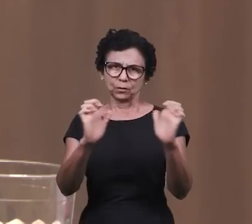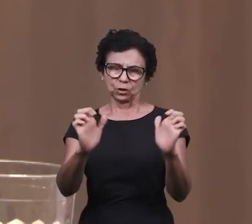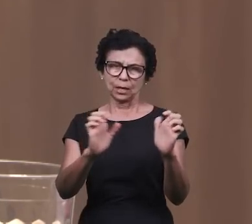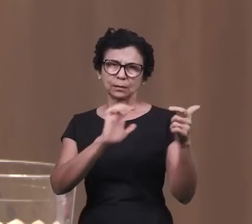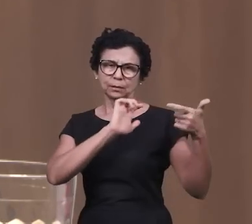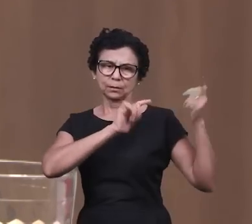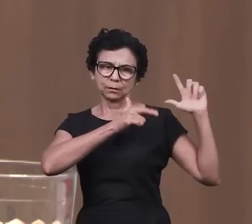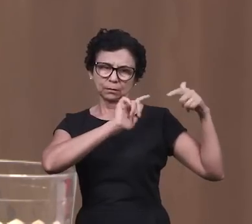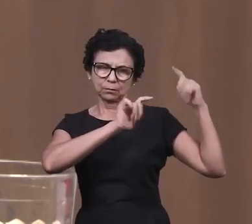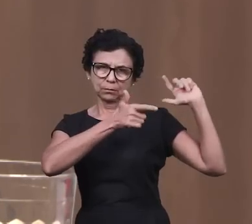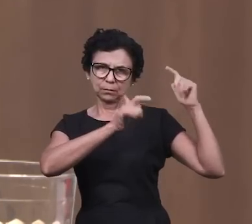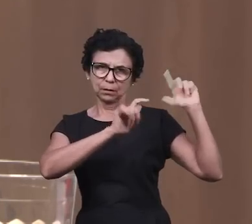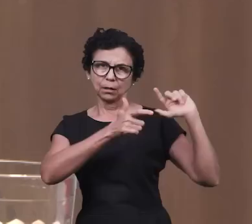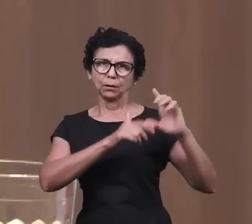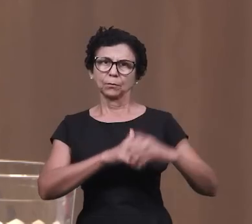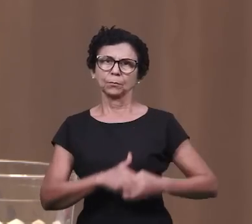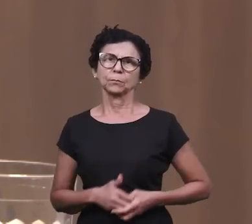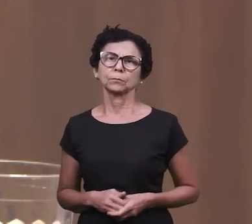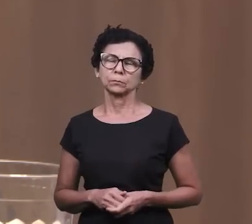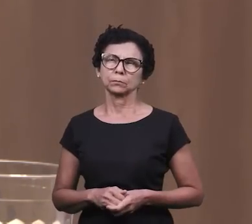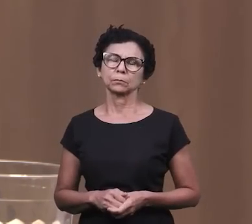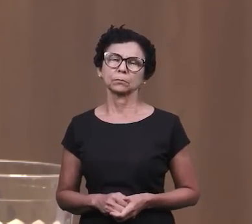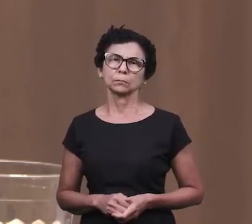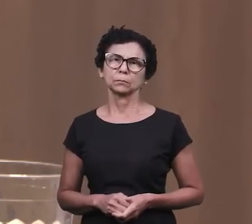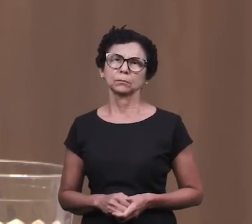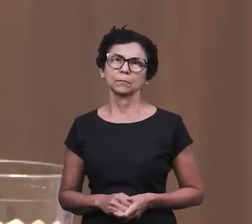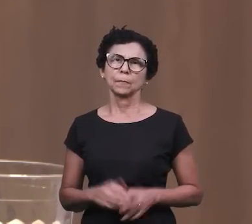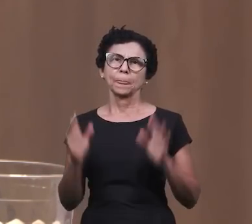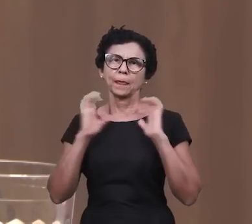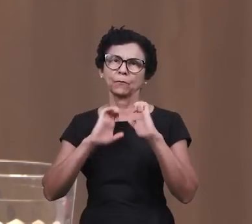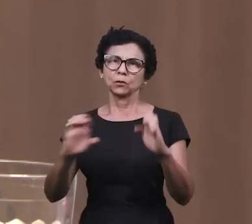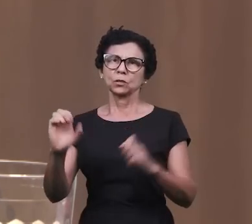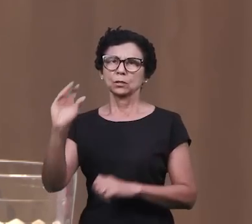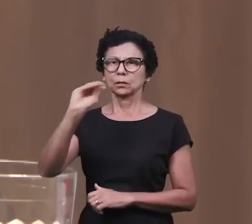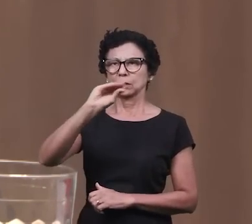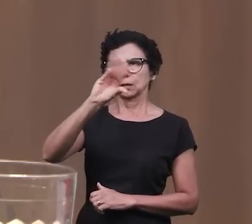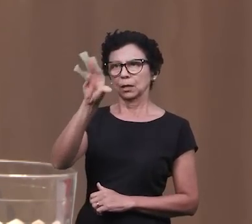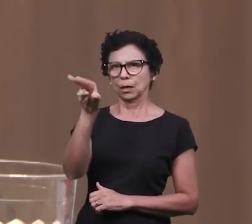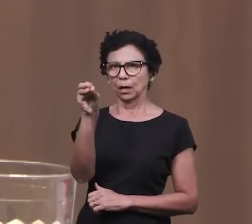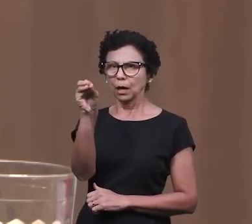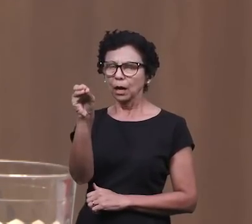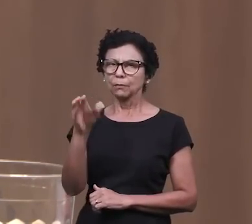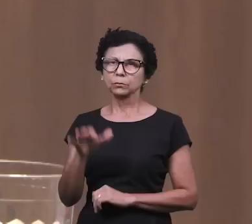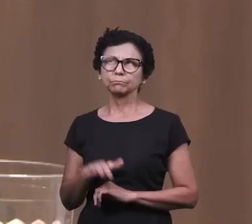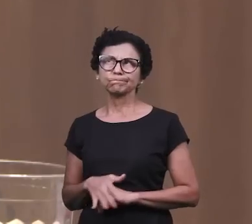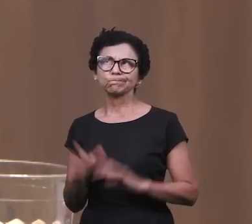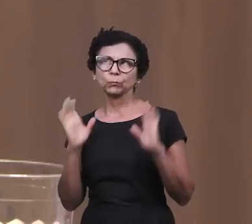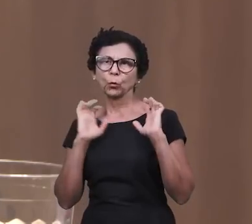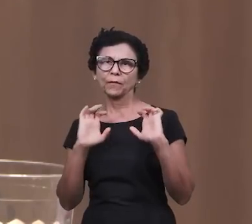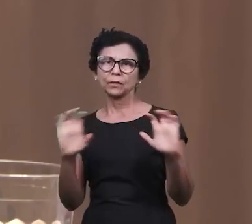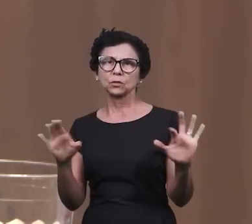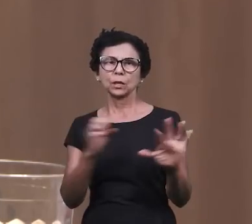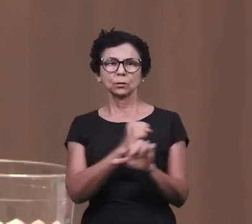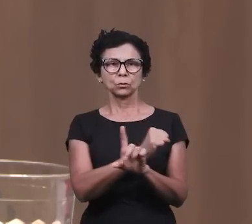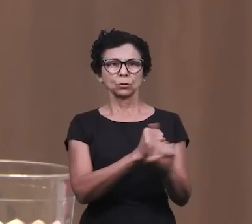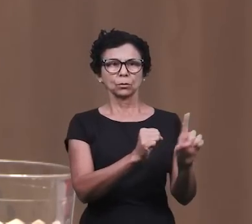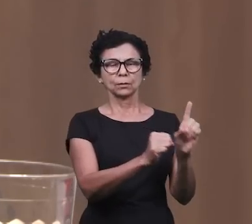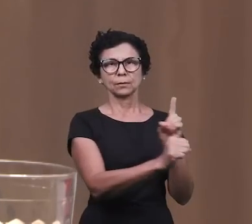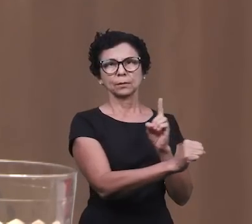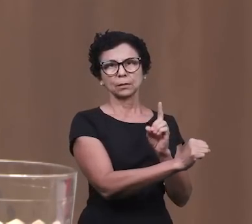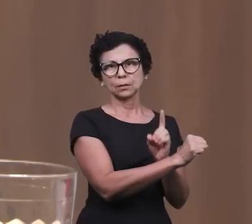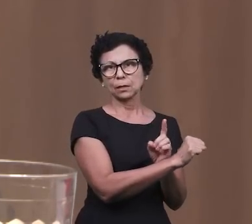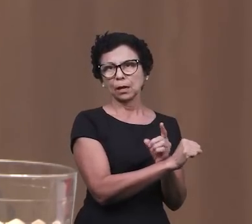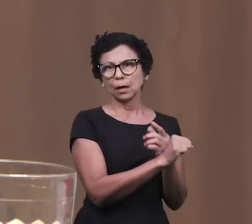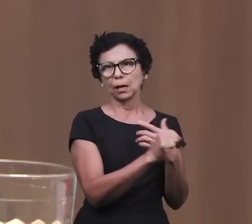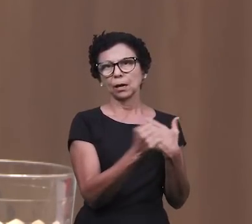que levaram o evangelho à África, levaram o evangelho muito no sentido mais social, ou